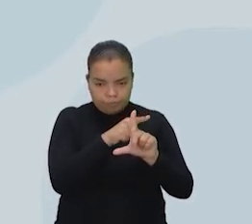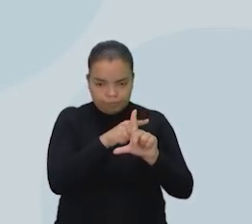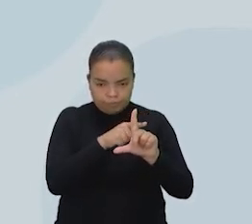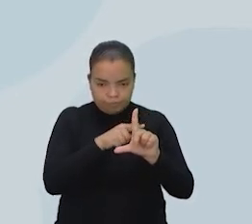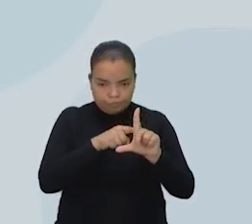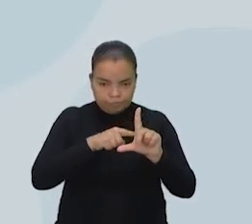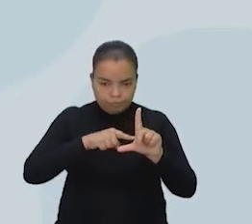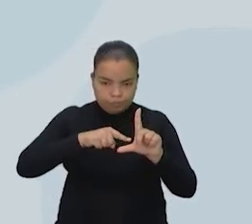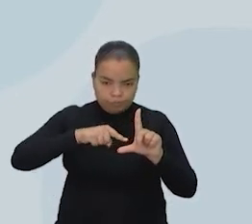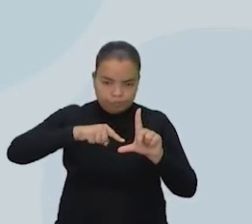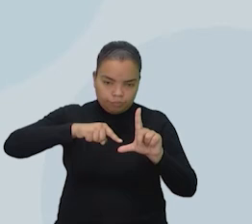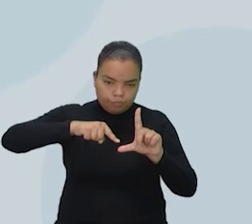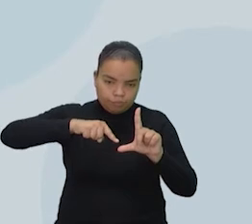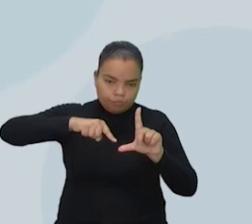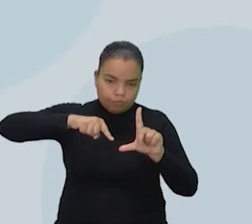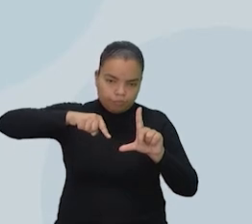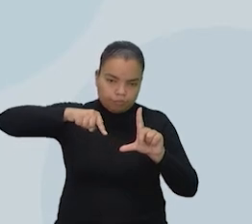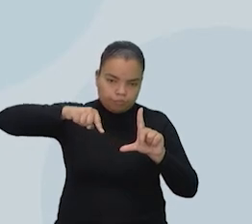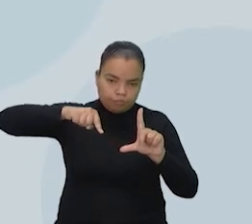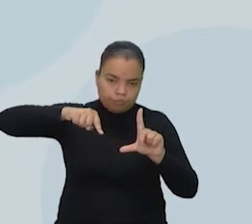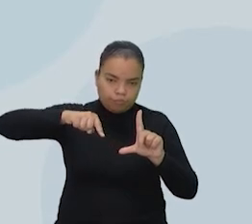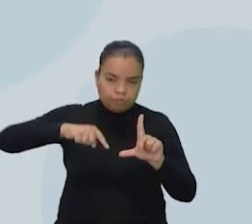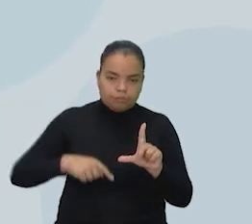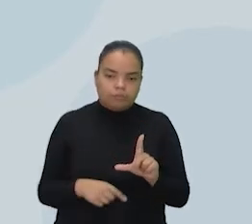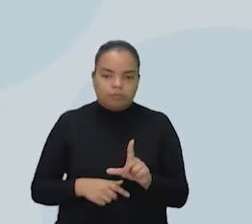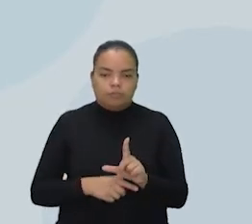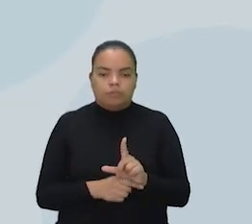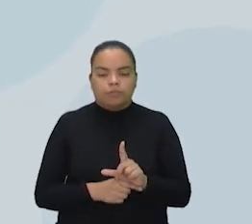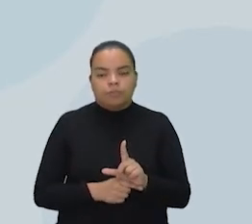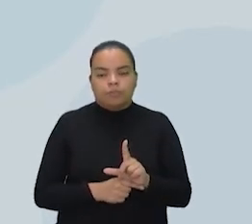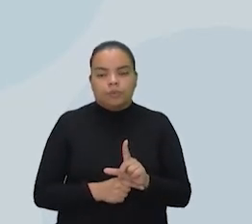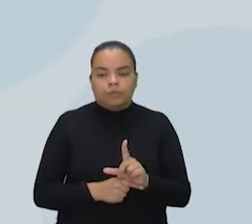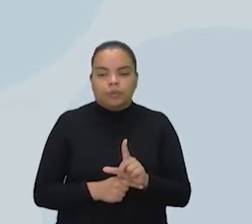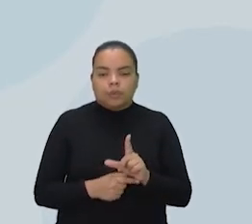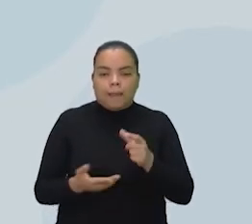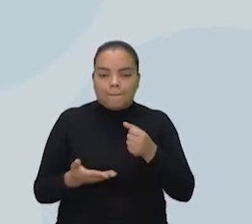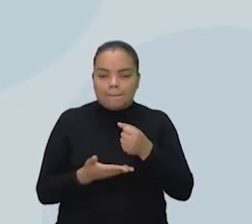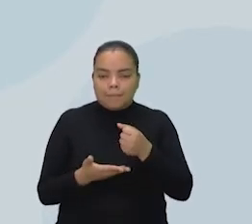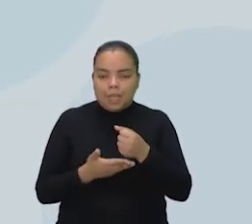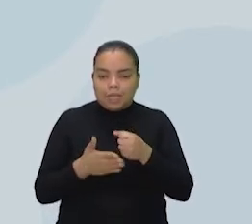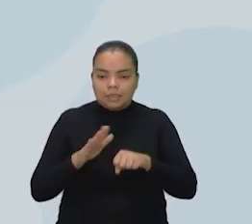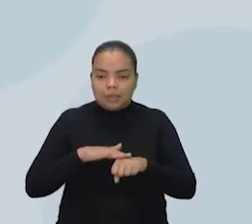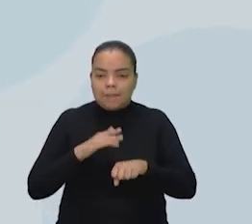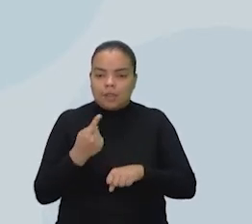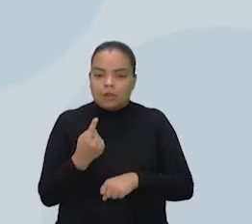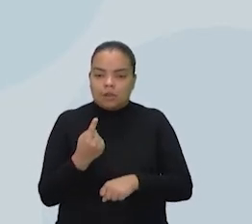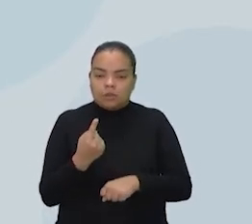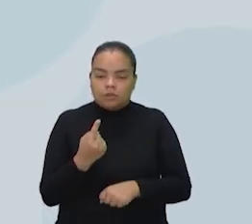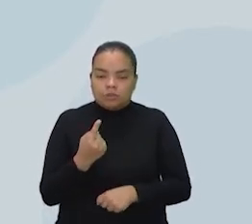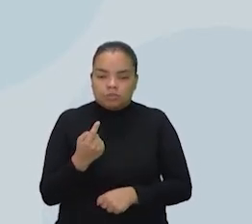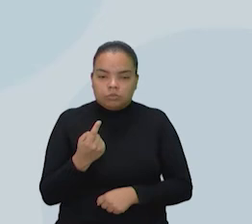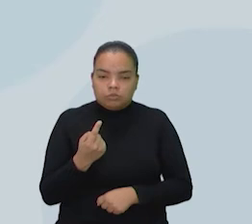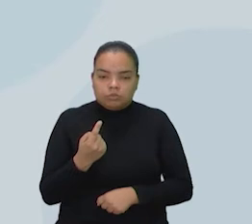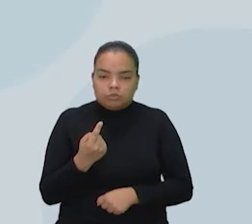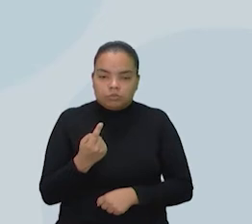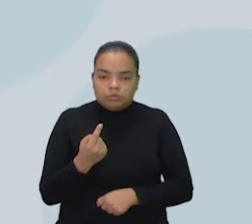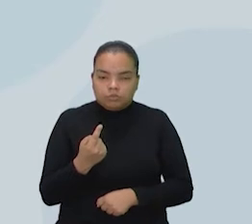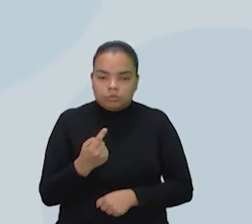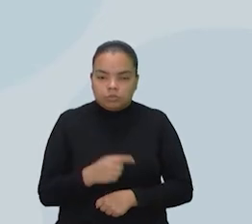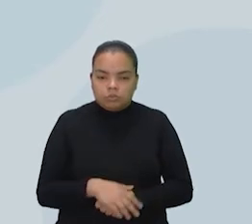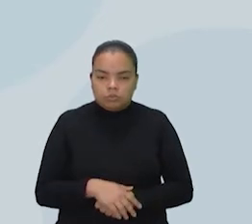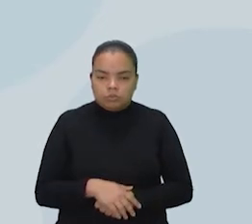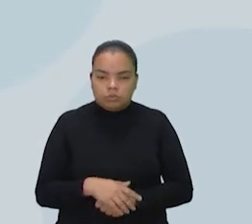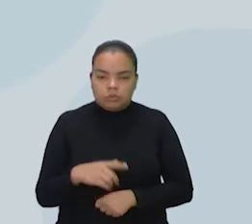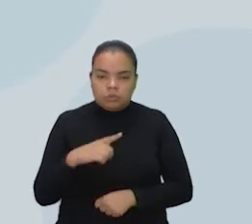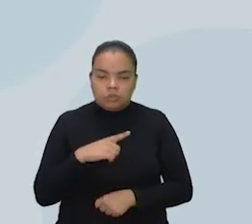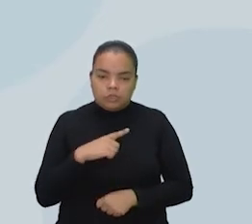E ainda disse que quando a base é maior que 1, então veja que o E vale 2 e pouco, é maior que 1. Teria